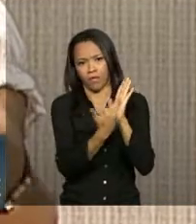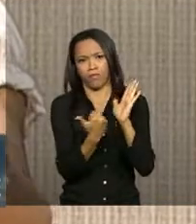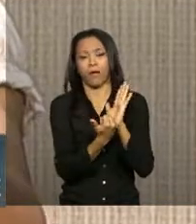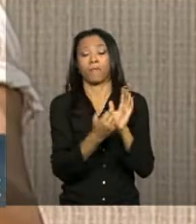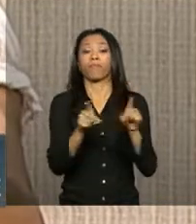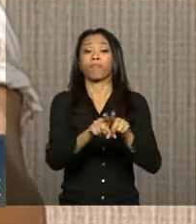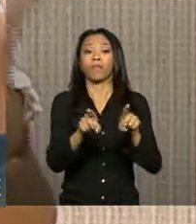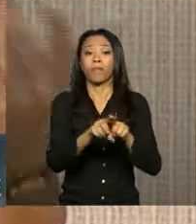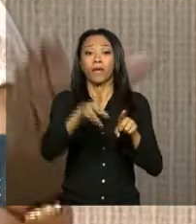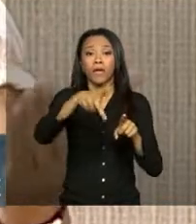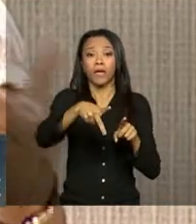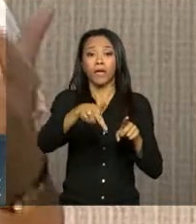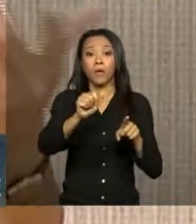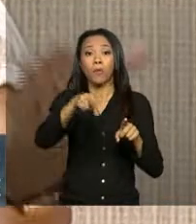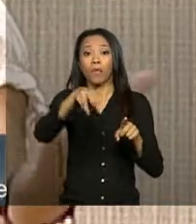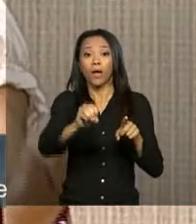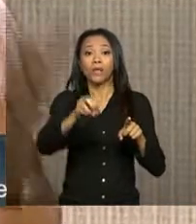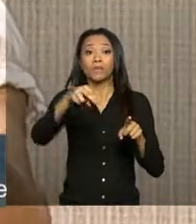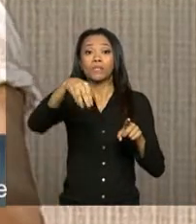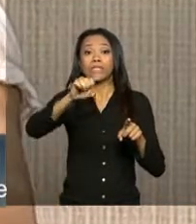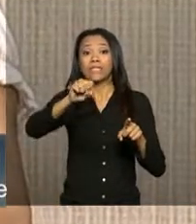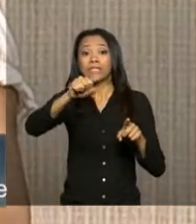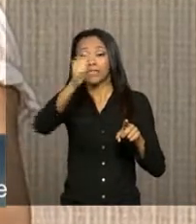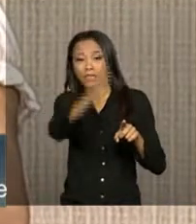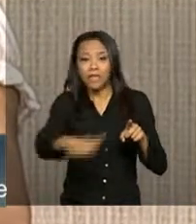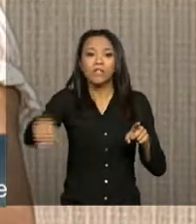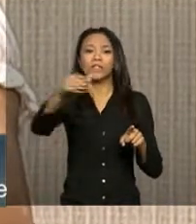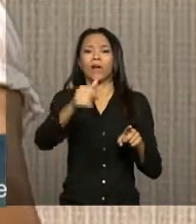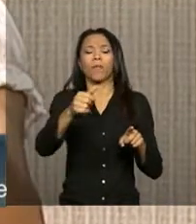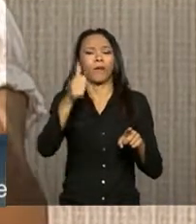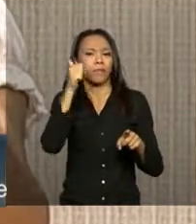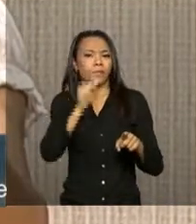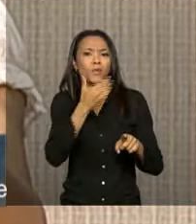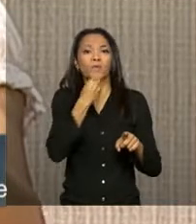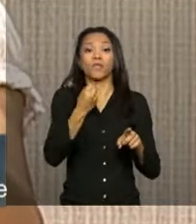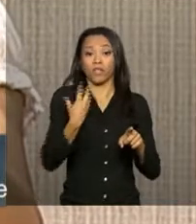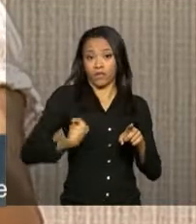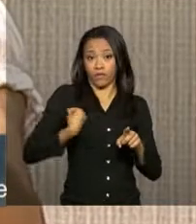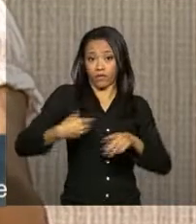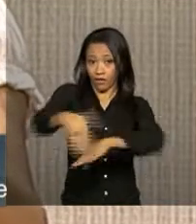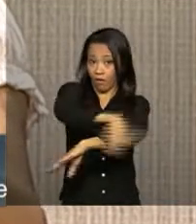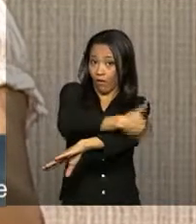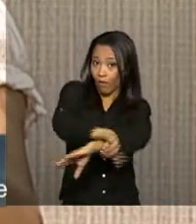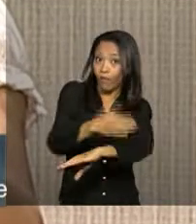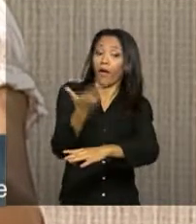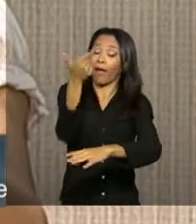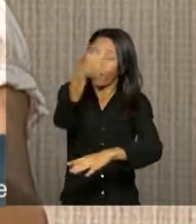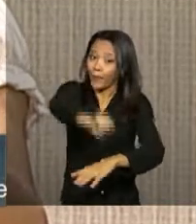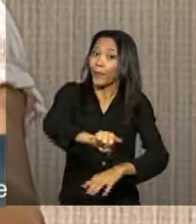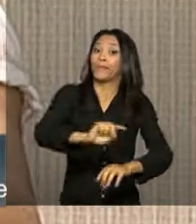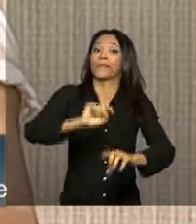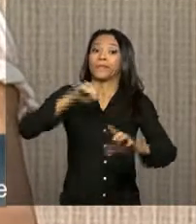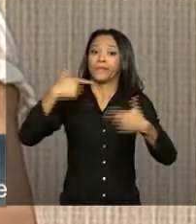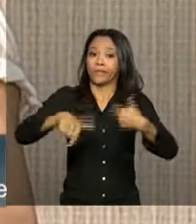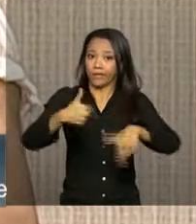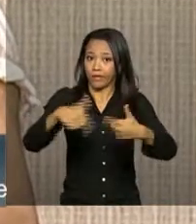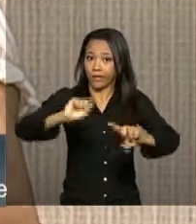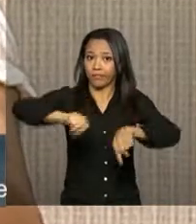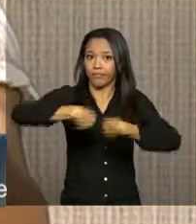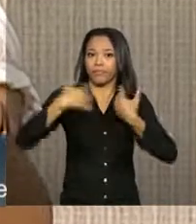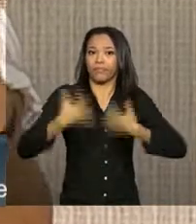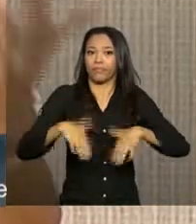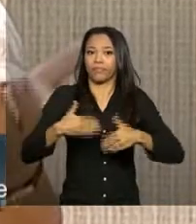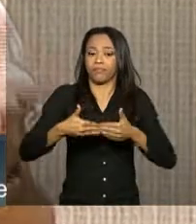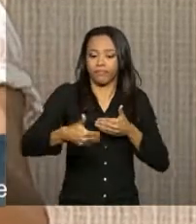plano nacional população não é para meninos e meninas de rua também é outro grande e desafio que o conanda tem em